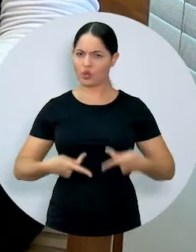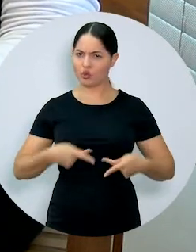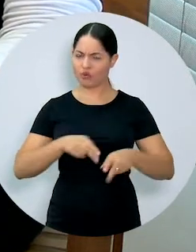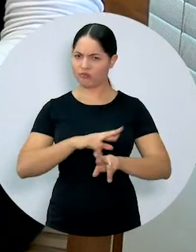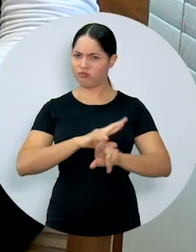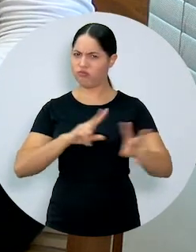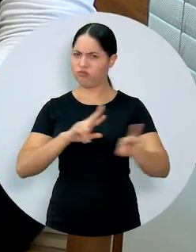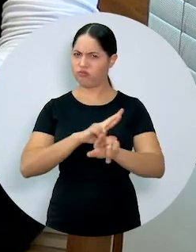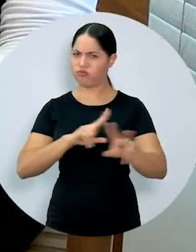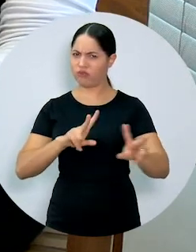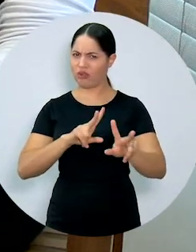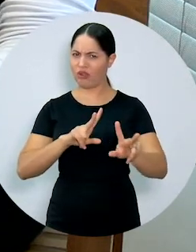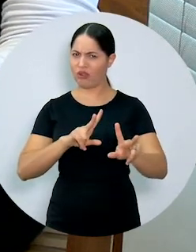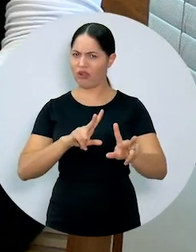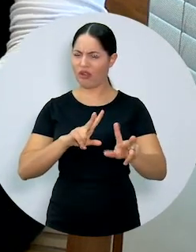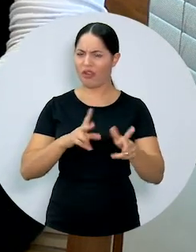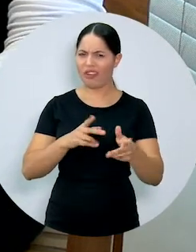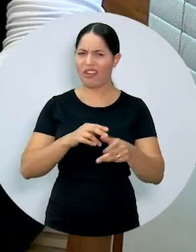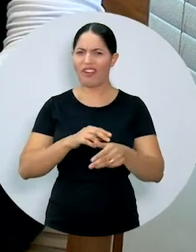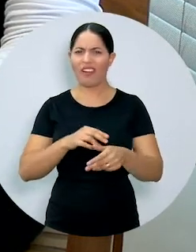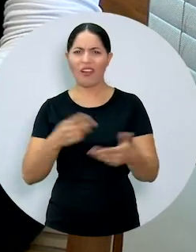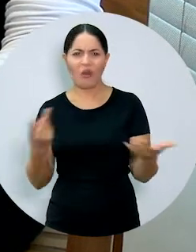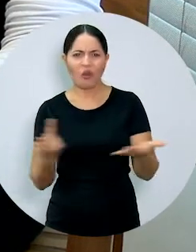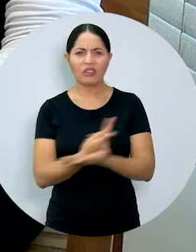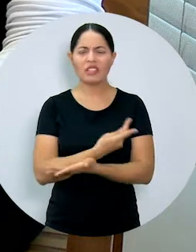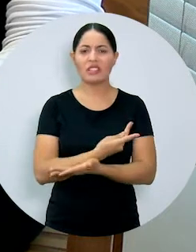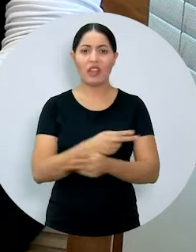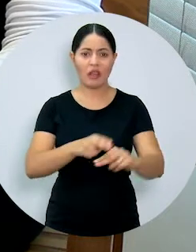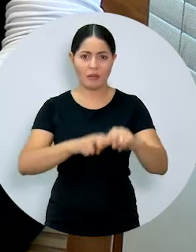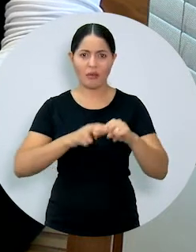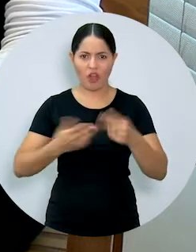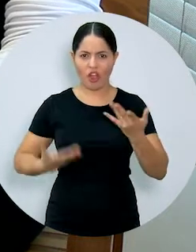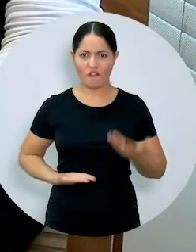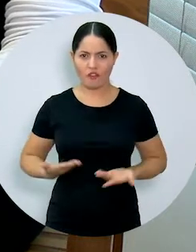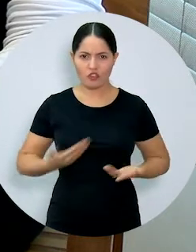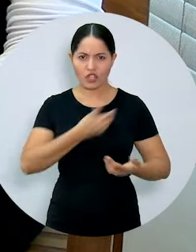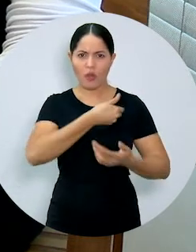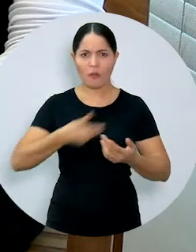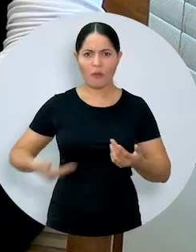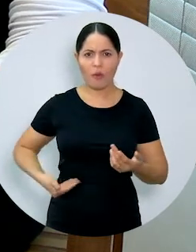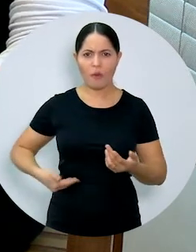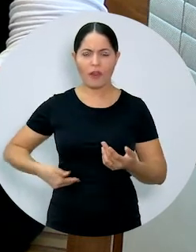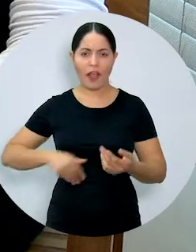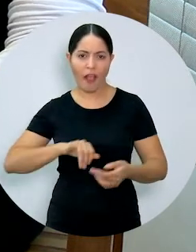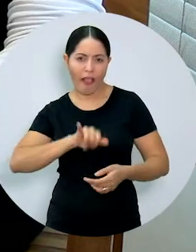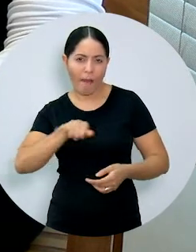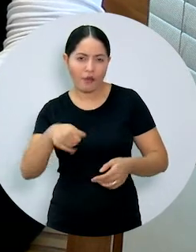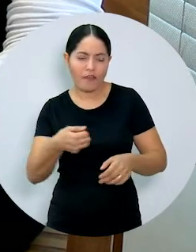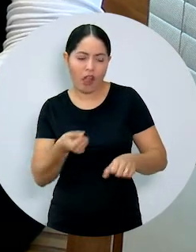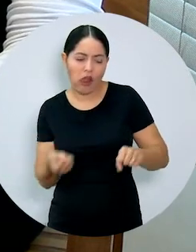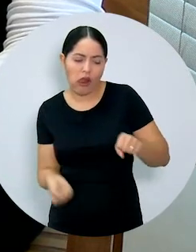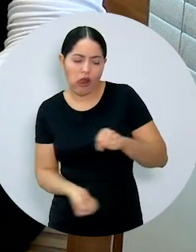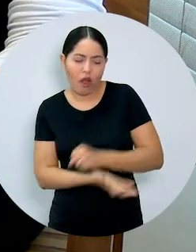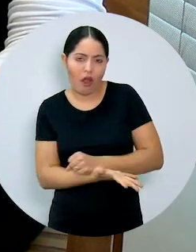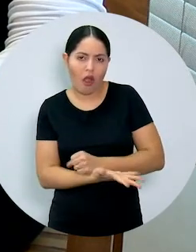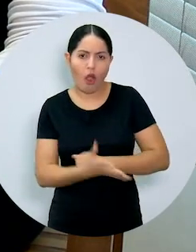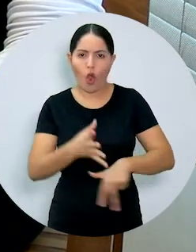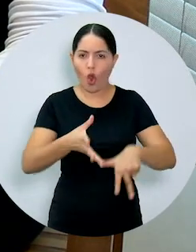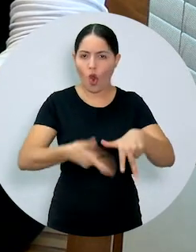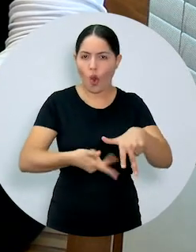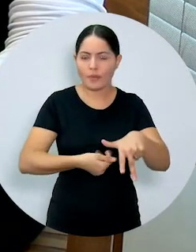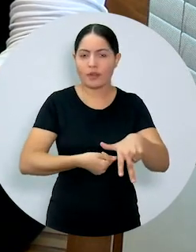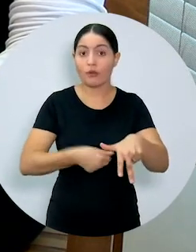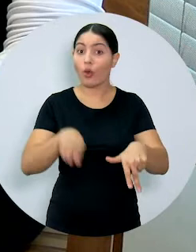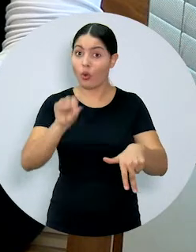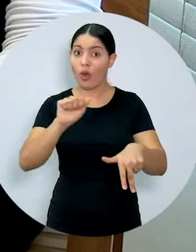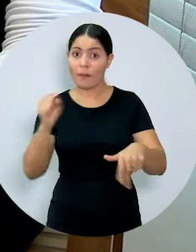quaisquer daqueles que, no exercício de cargos públicos, façam da corrupção o seu modo de governar. Ou seja, a Ordem dos